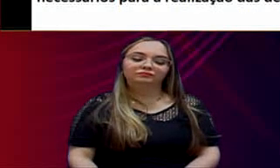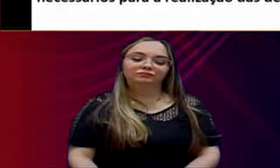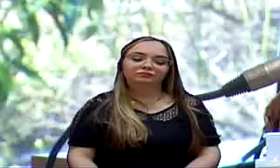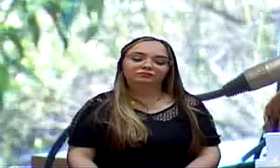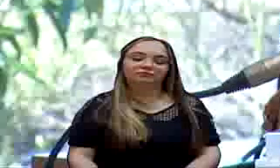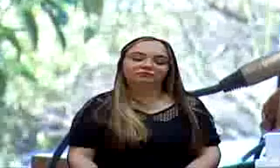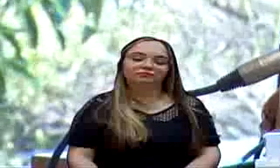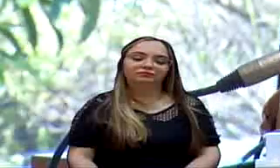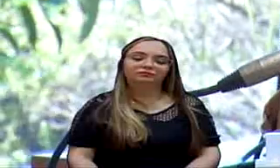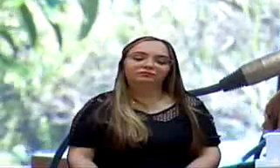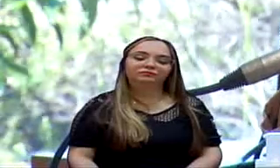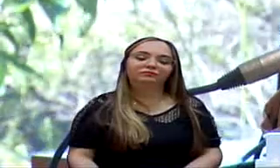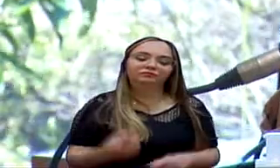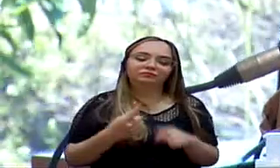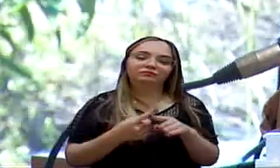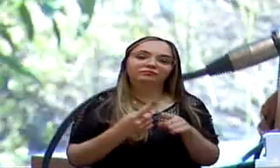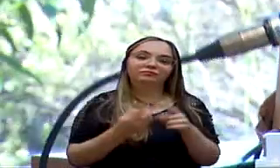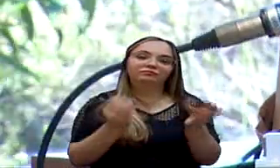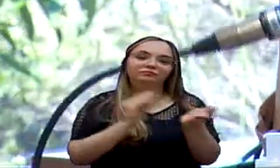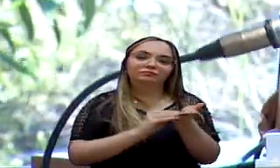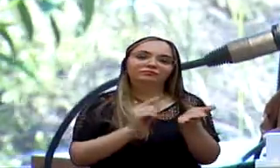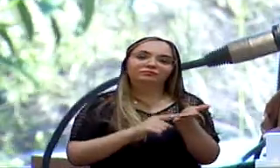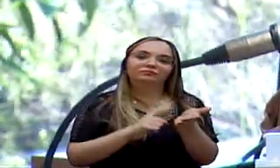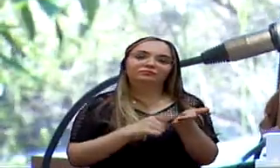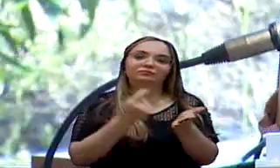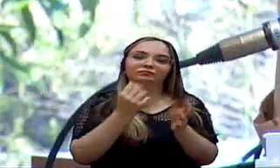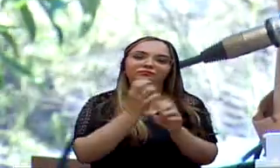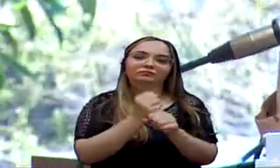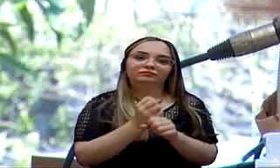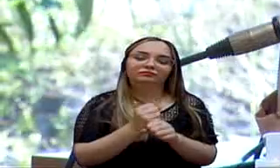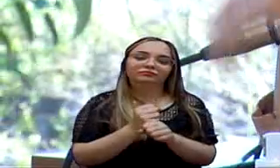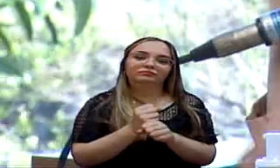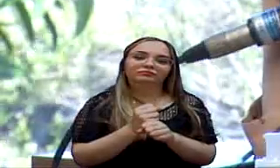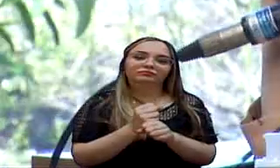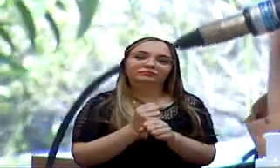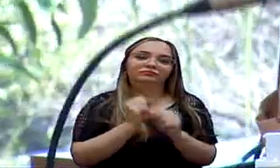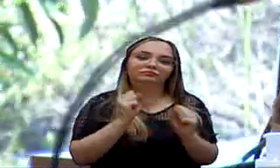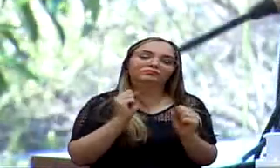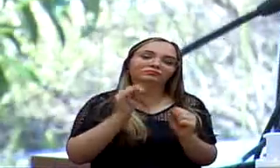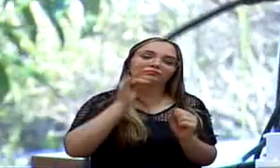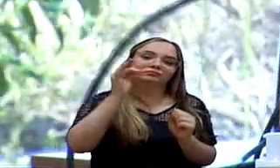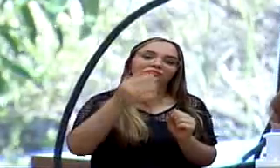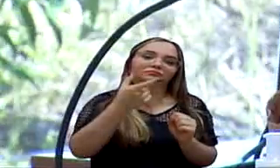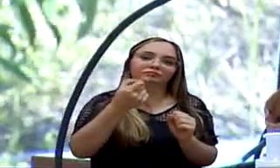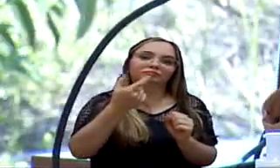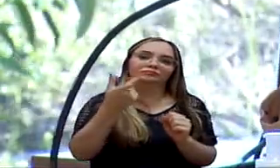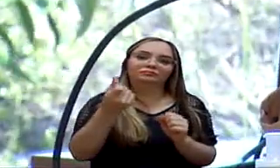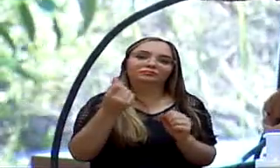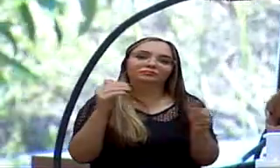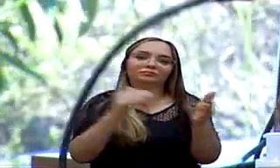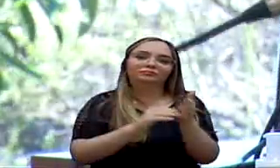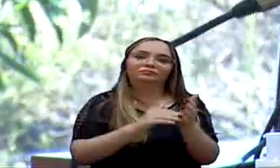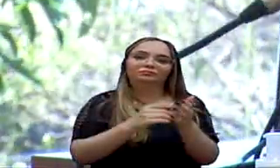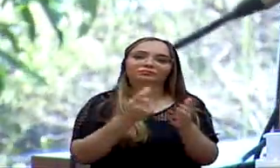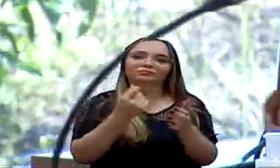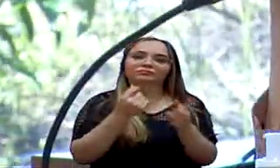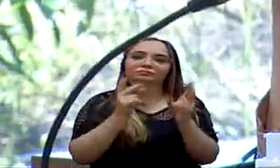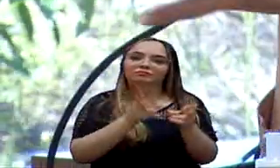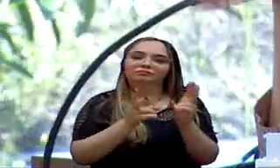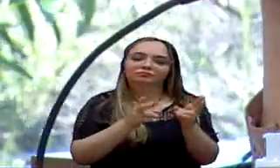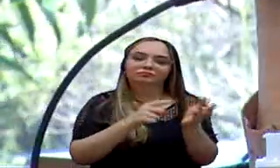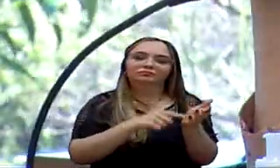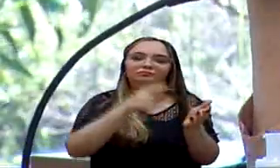Porque que o senhor coloca aqui um orçamento uma possibilidade futura até 2026 um orçamento tão conservador